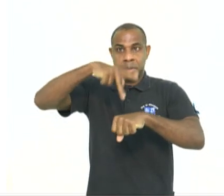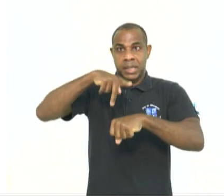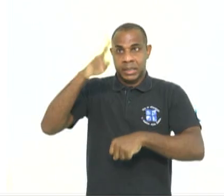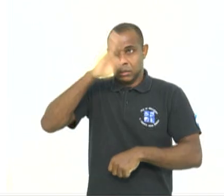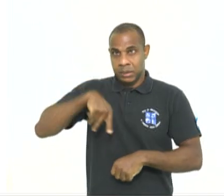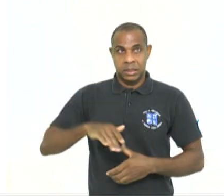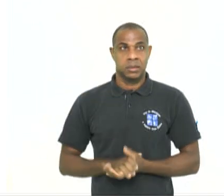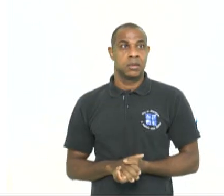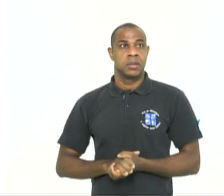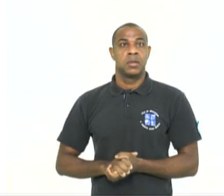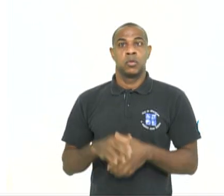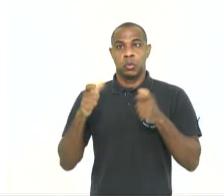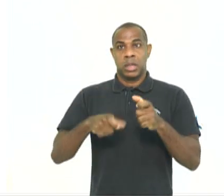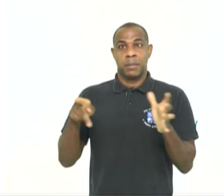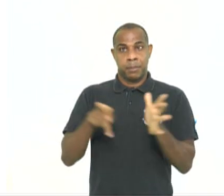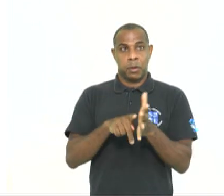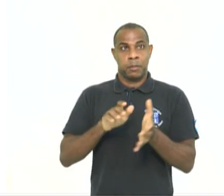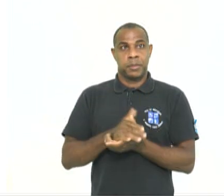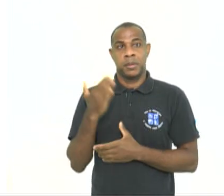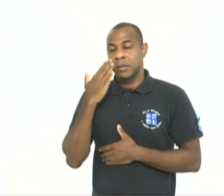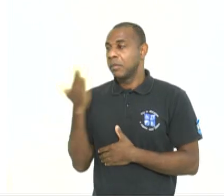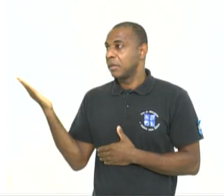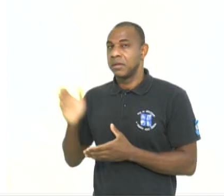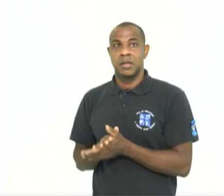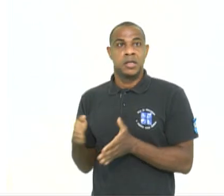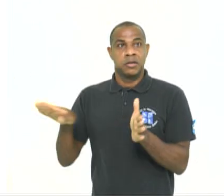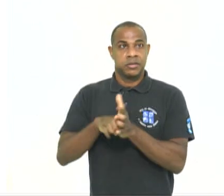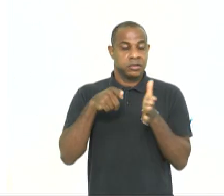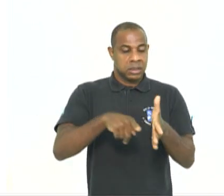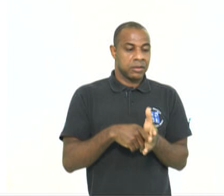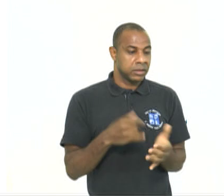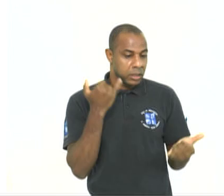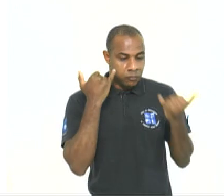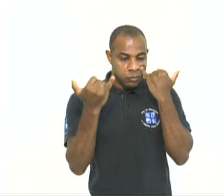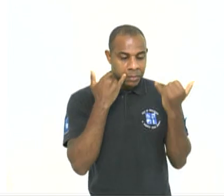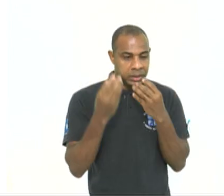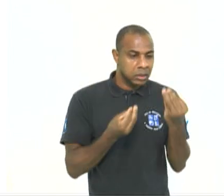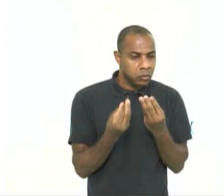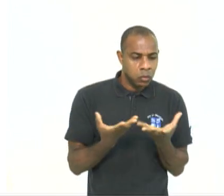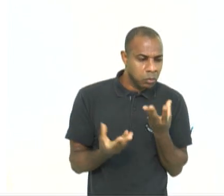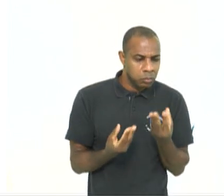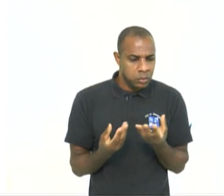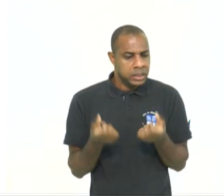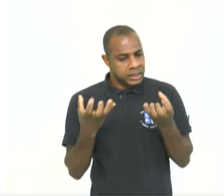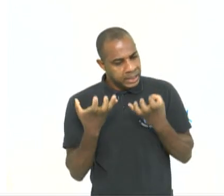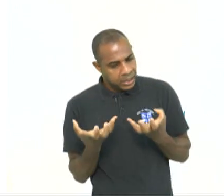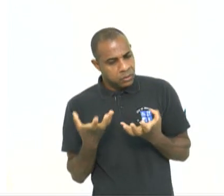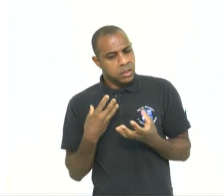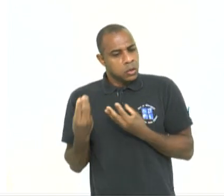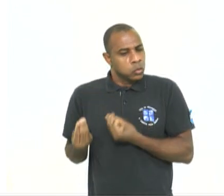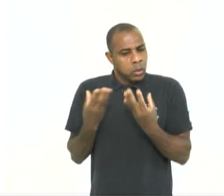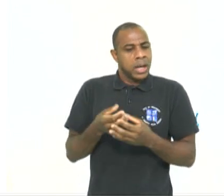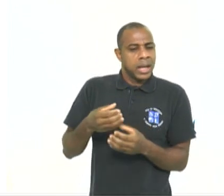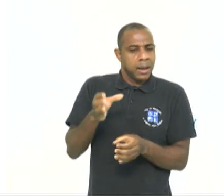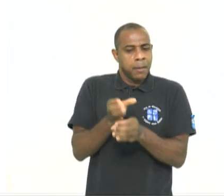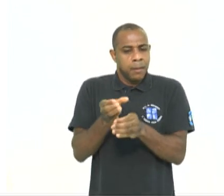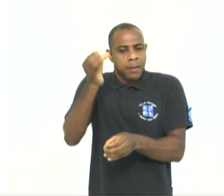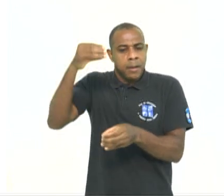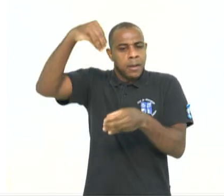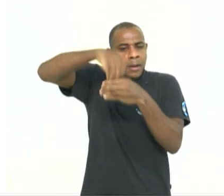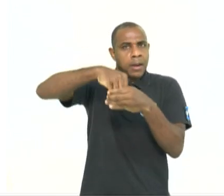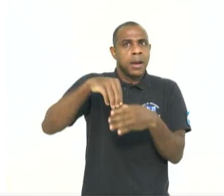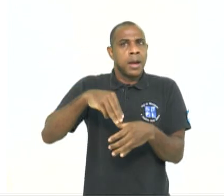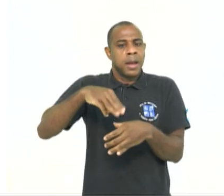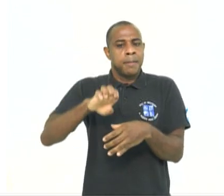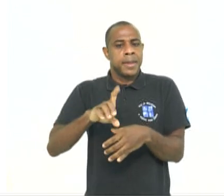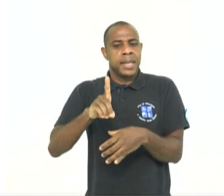Chegando ao hemocentro em si, por exemplo, você informa que quer ser doador de medula e vai ser coletada, né, uma